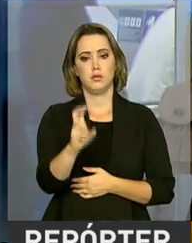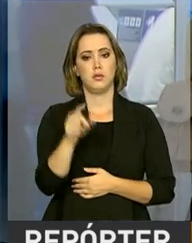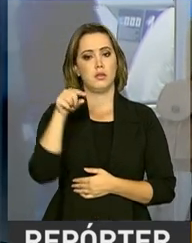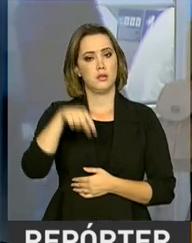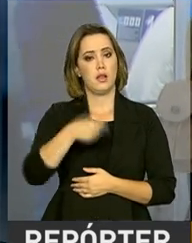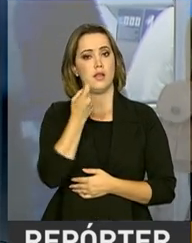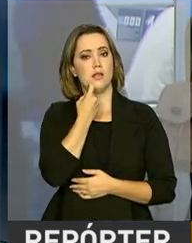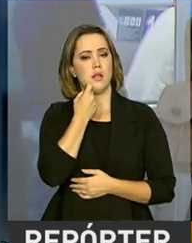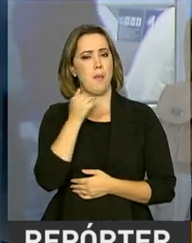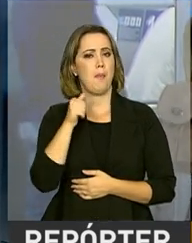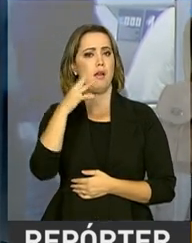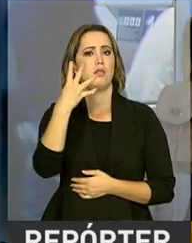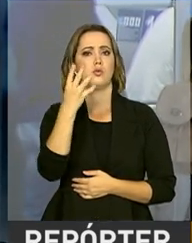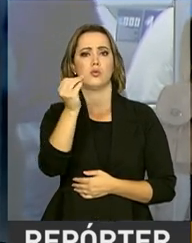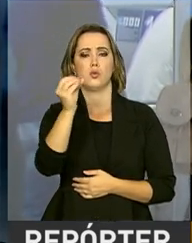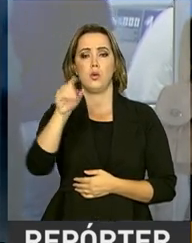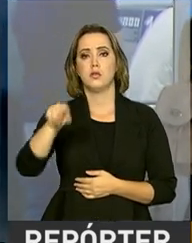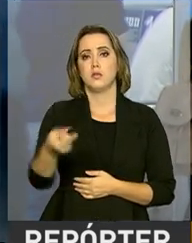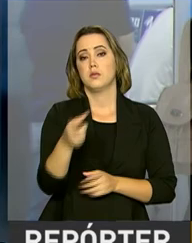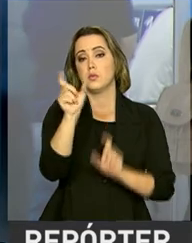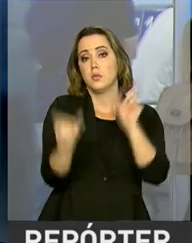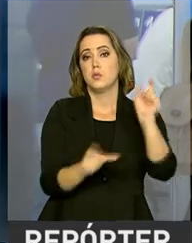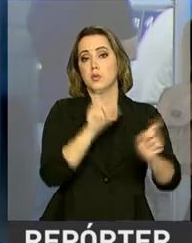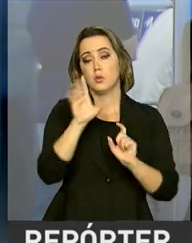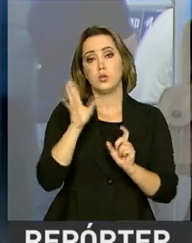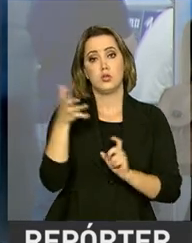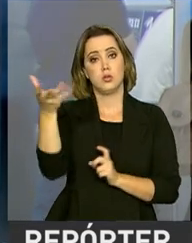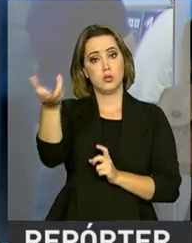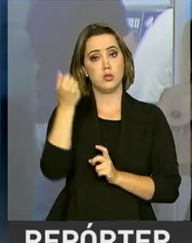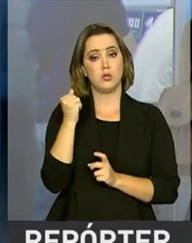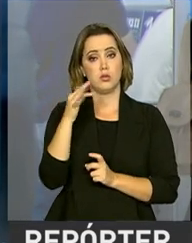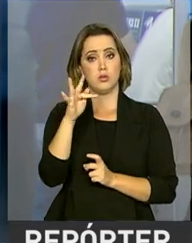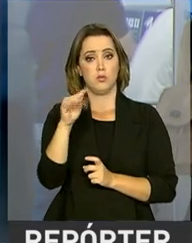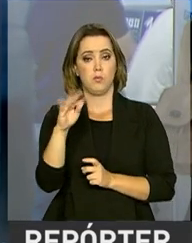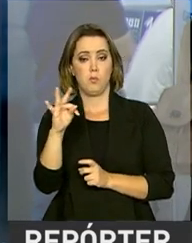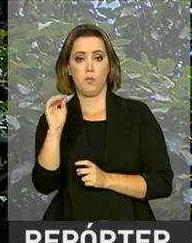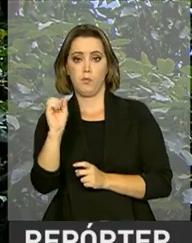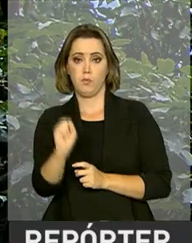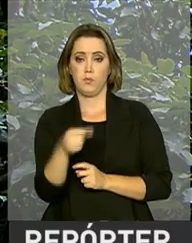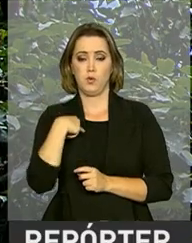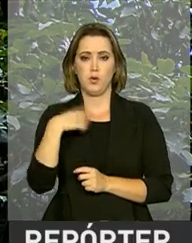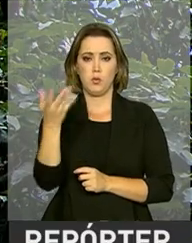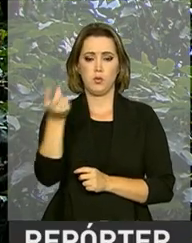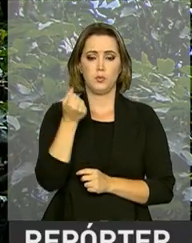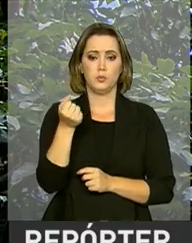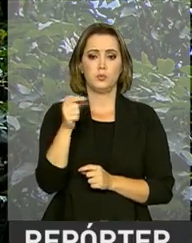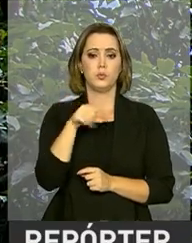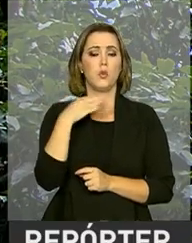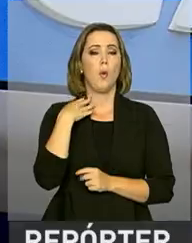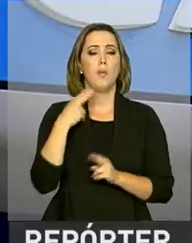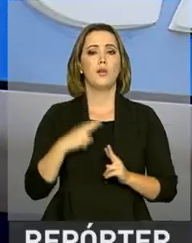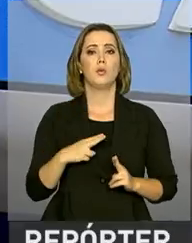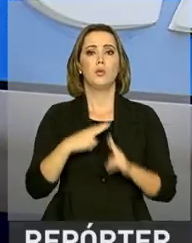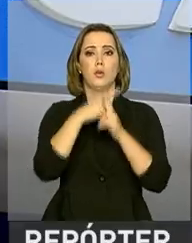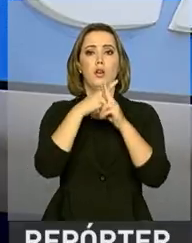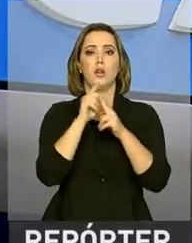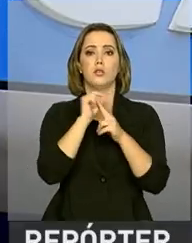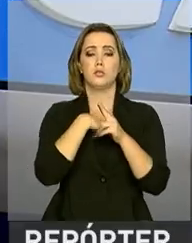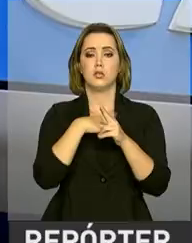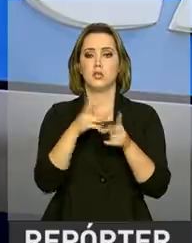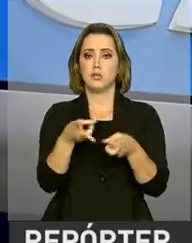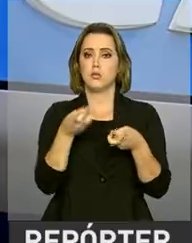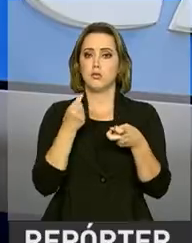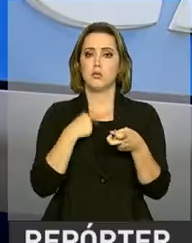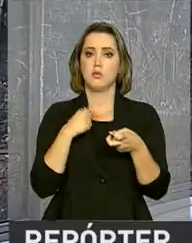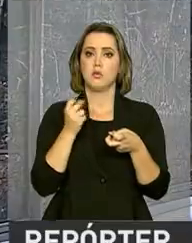400 mil pessoas já haviam sacado o fgts de contas relativa de acordo com a caixa econômica federal a expectativa